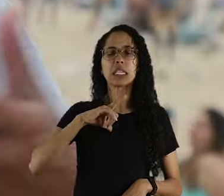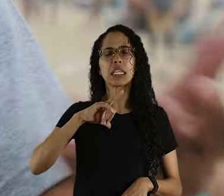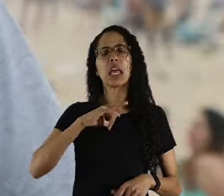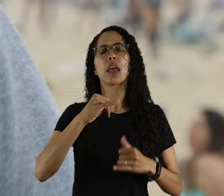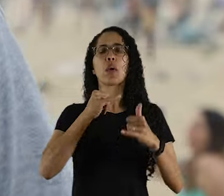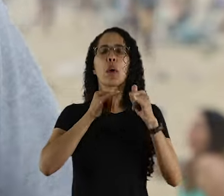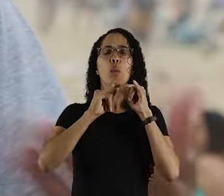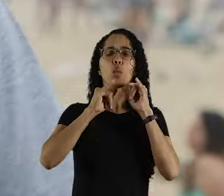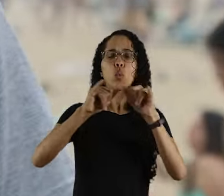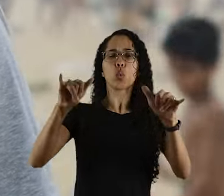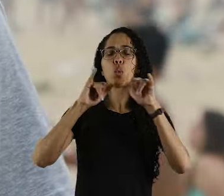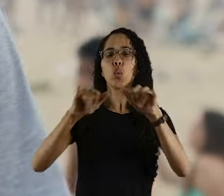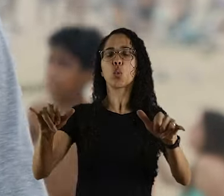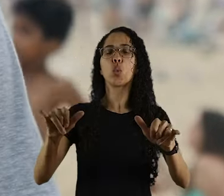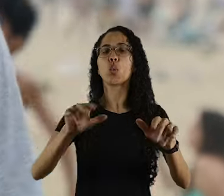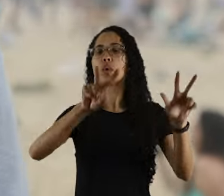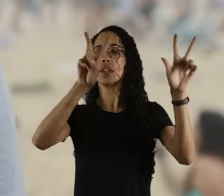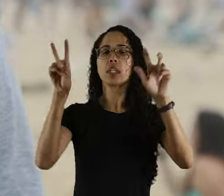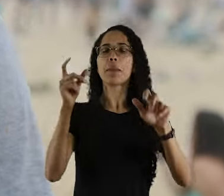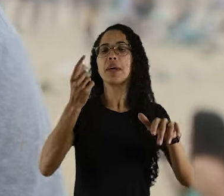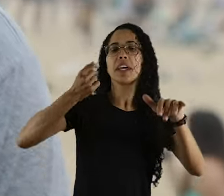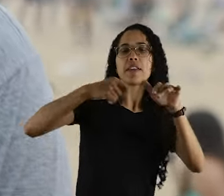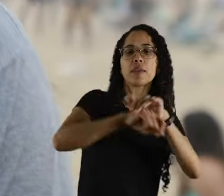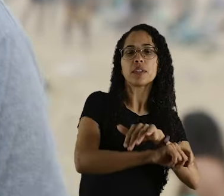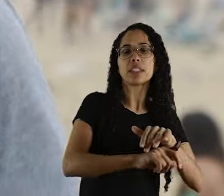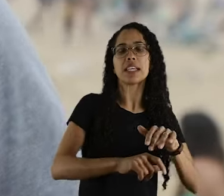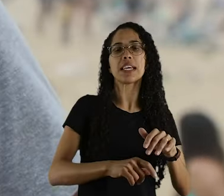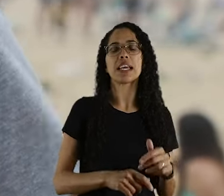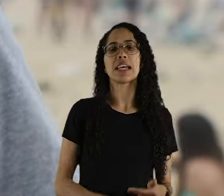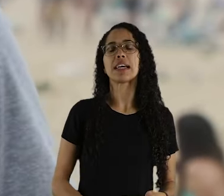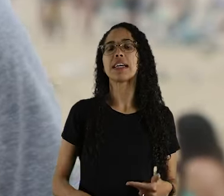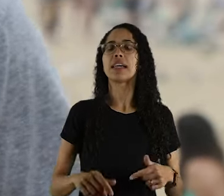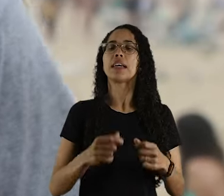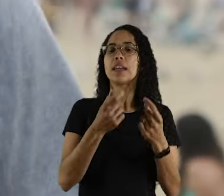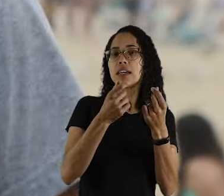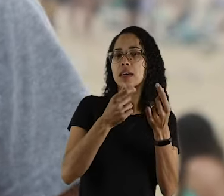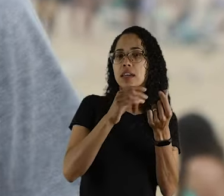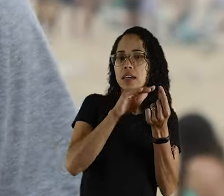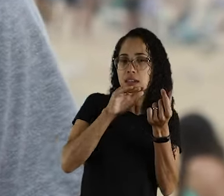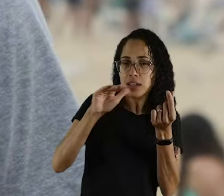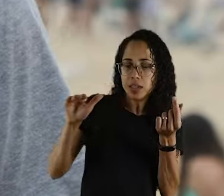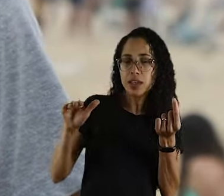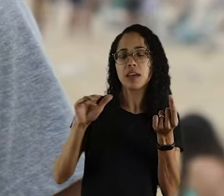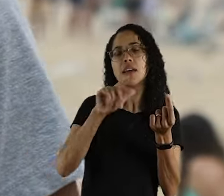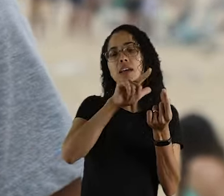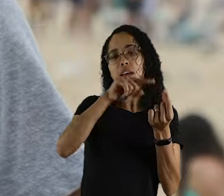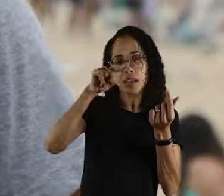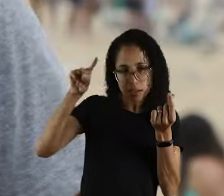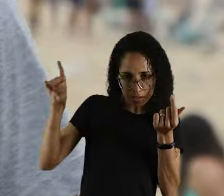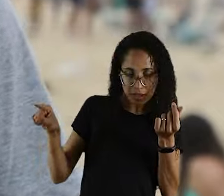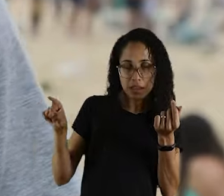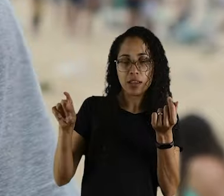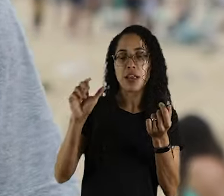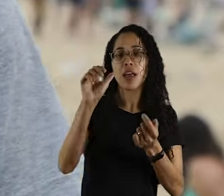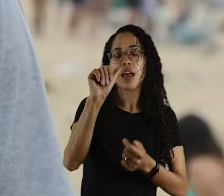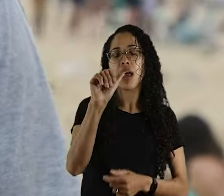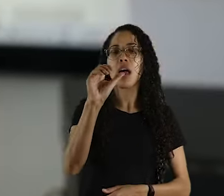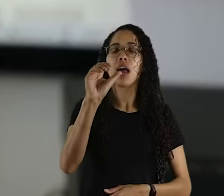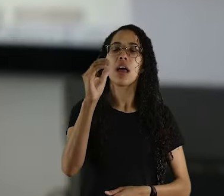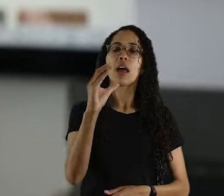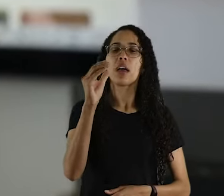isso, em que investir, né? Renda fixa, renda variável. E tem ações, tem várias coisas. Então assim,